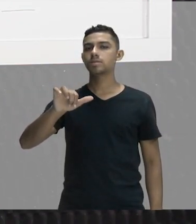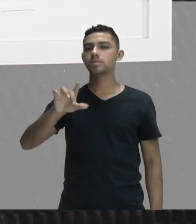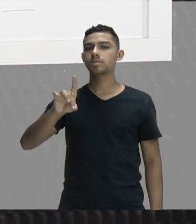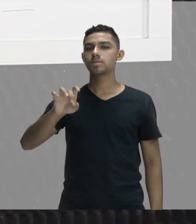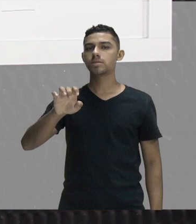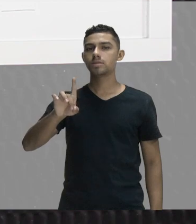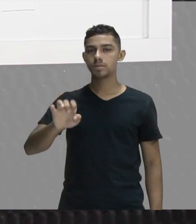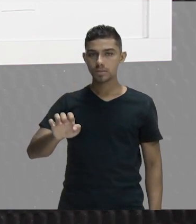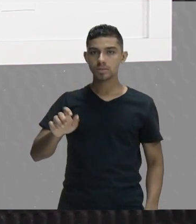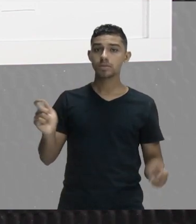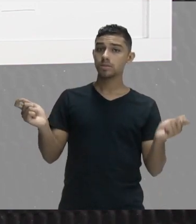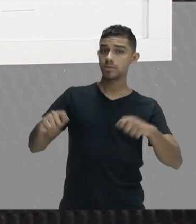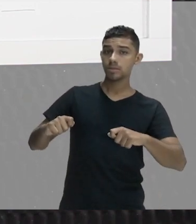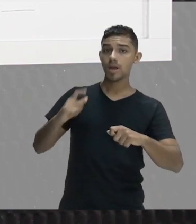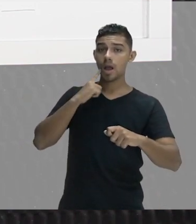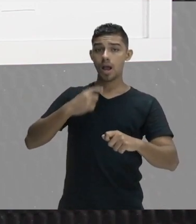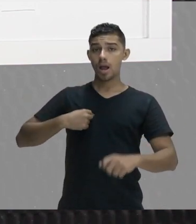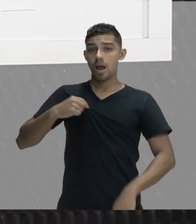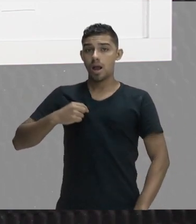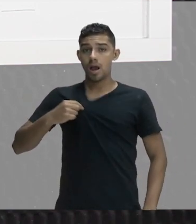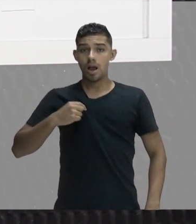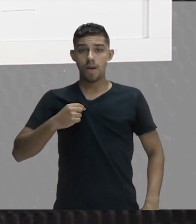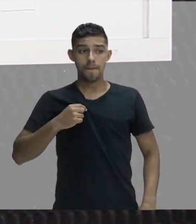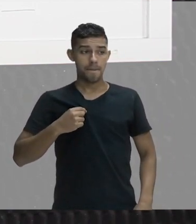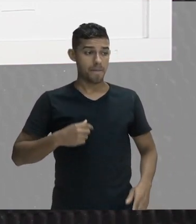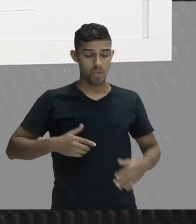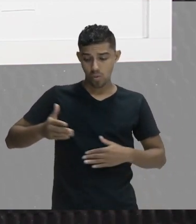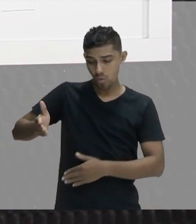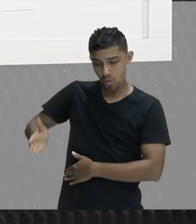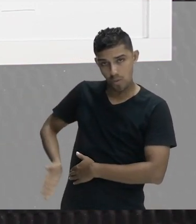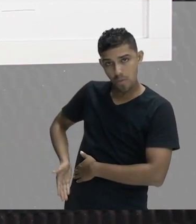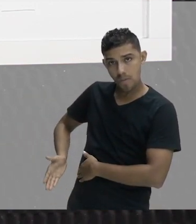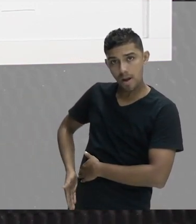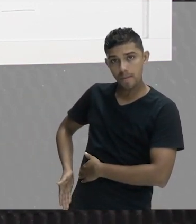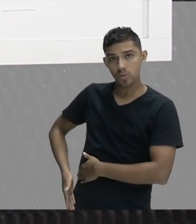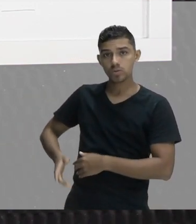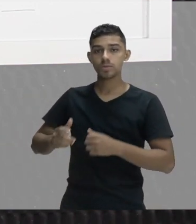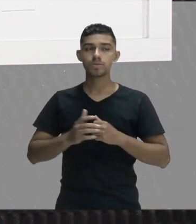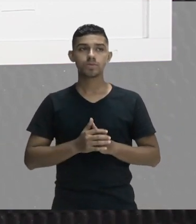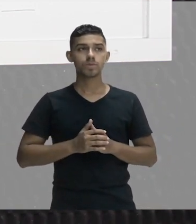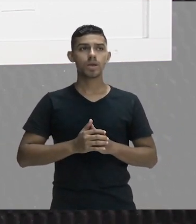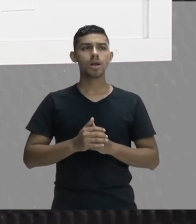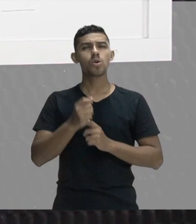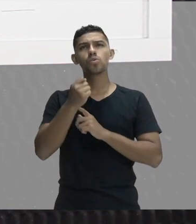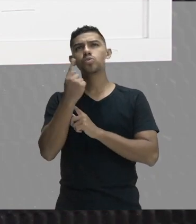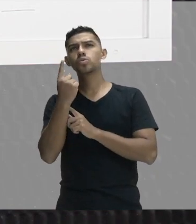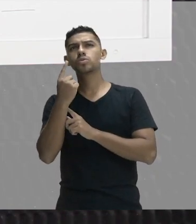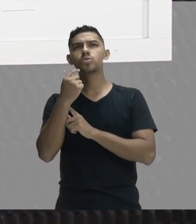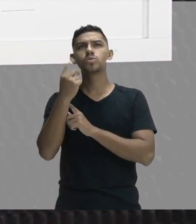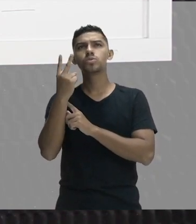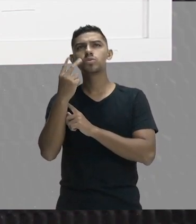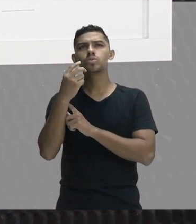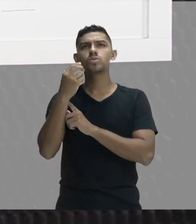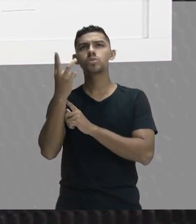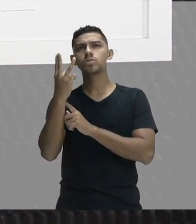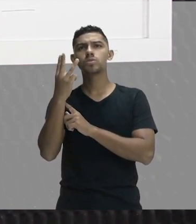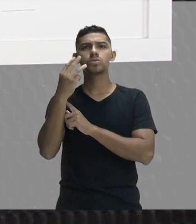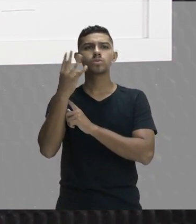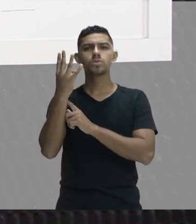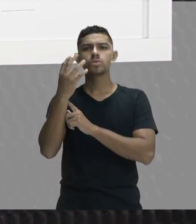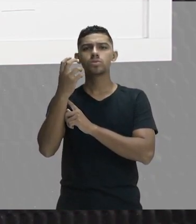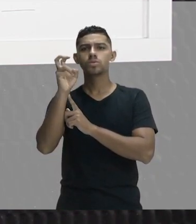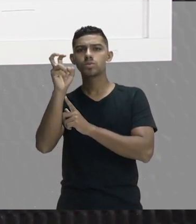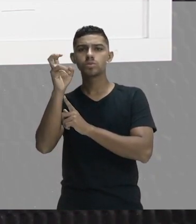tem. Tá? E aqui simplesmente a gente pode contar. 1, 2, 3, 4,